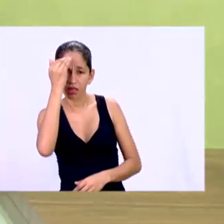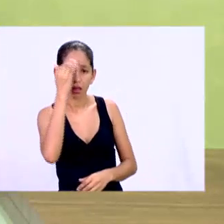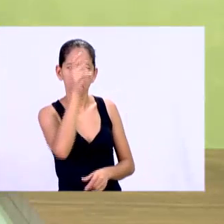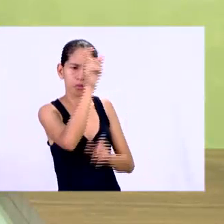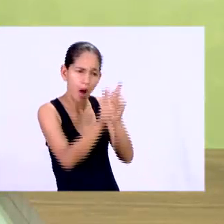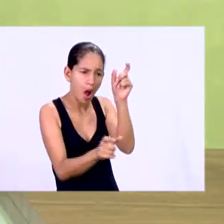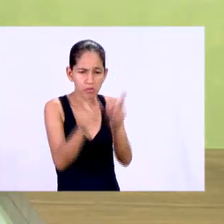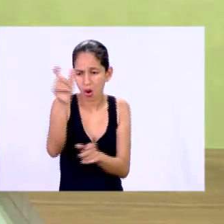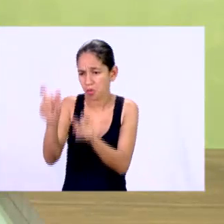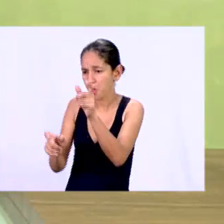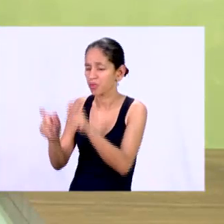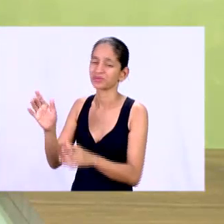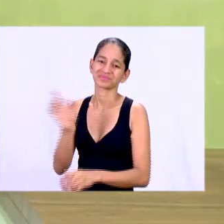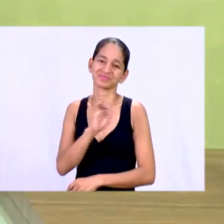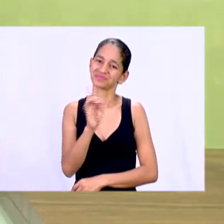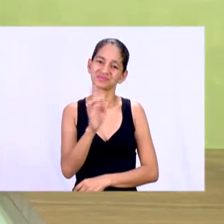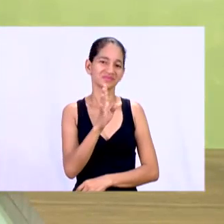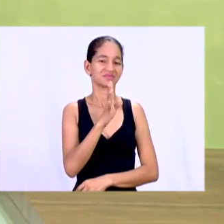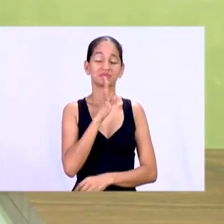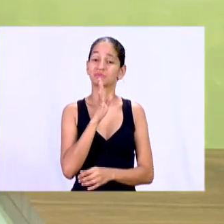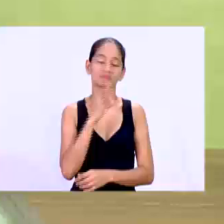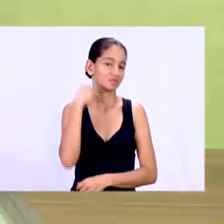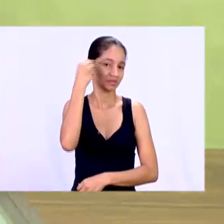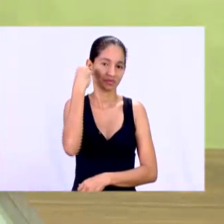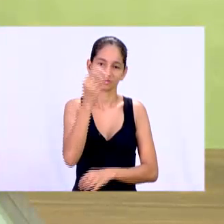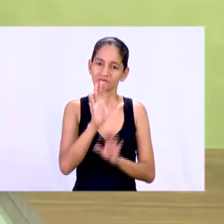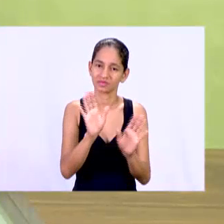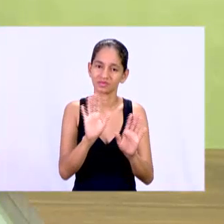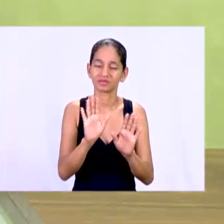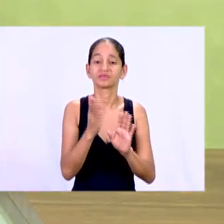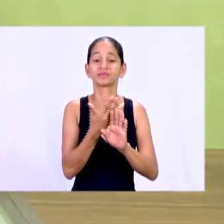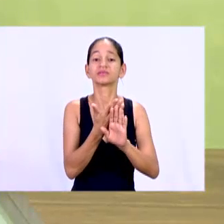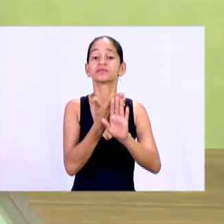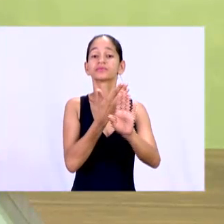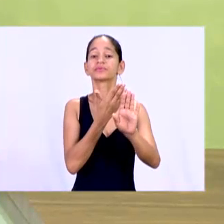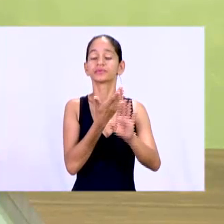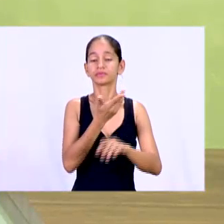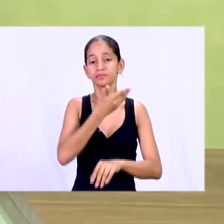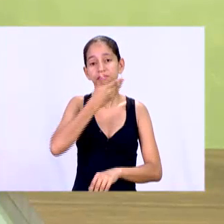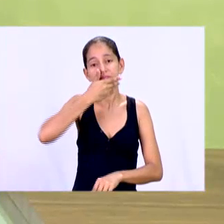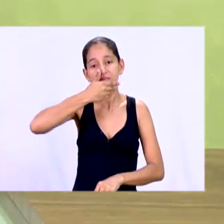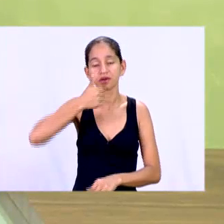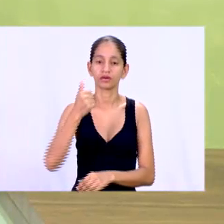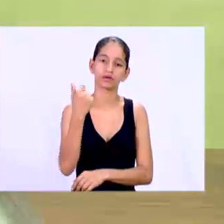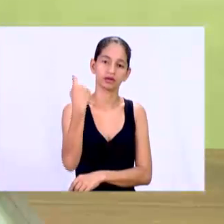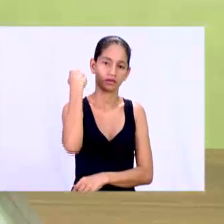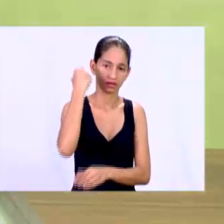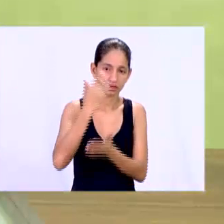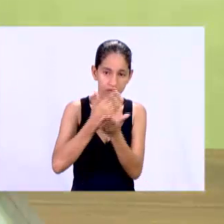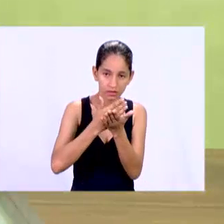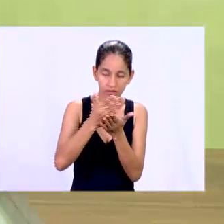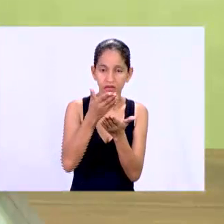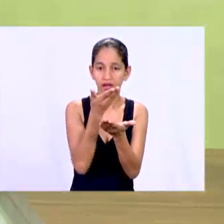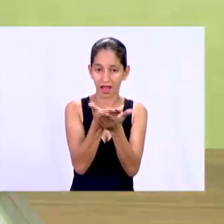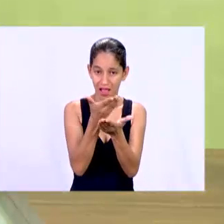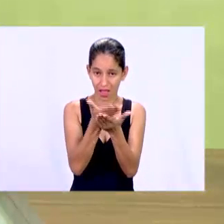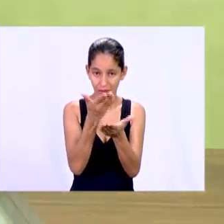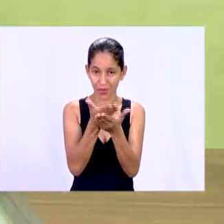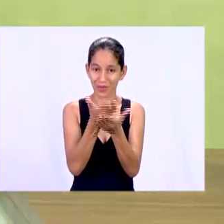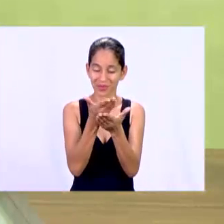que eu determino que ele seja. É muito interessante, até a professora começou nossa aula falando um